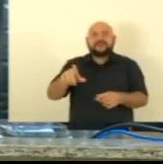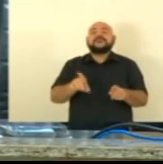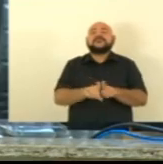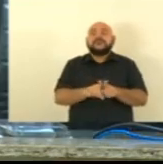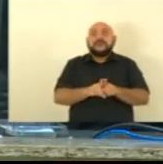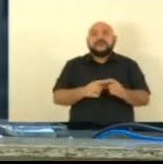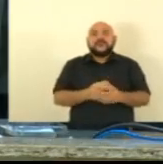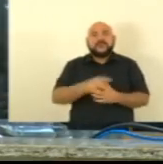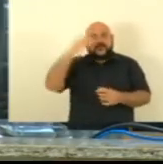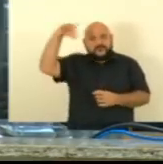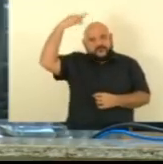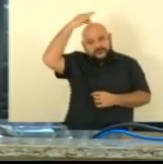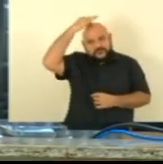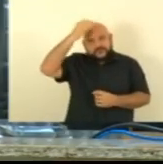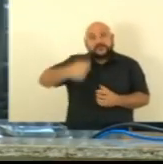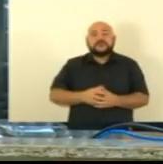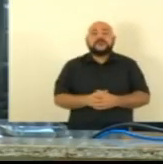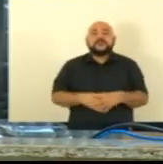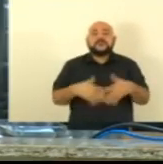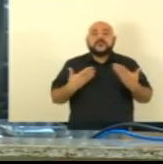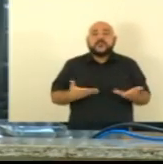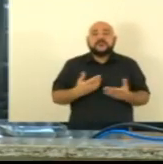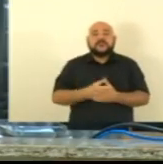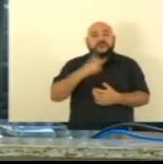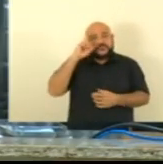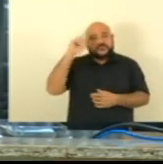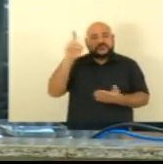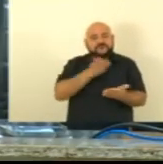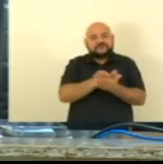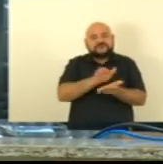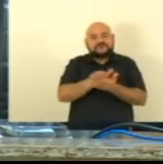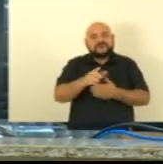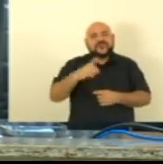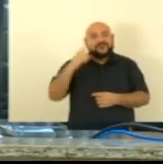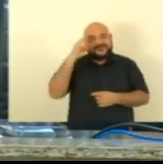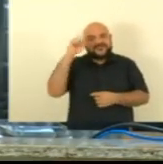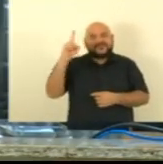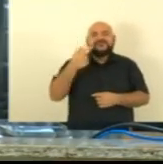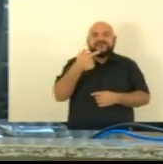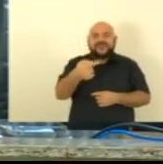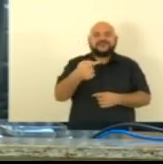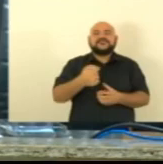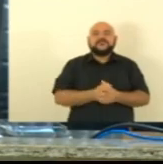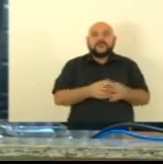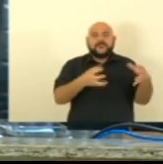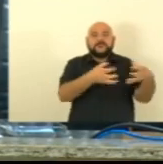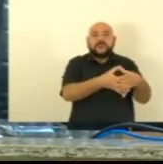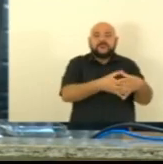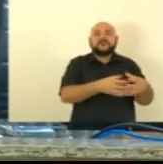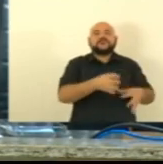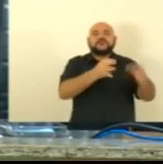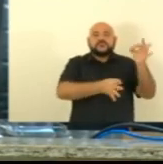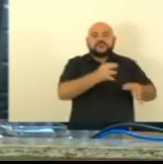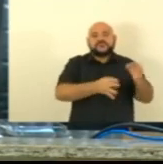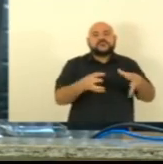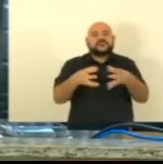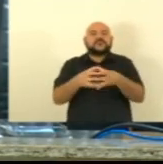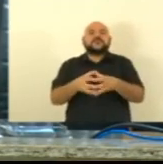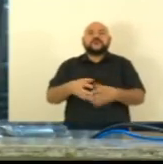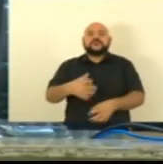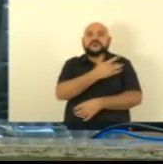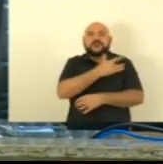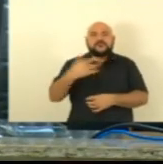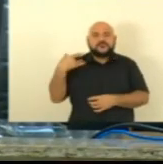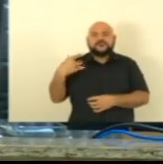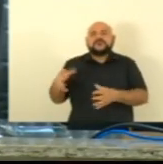da outras providências, publicado no Diário Digital, dia 7/2/2023, nas comissões em conjunto de Justiça, de Saúde e Finanças. O relator, deputado Mazinho dos